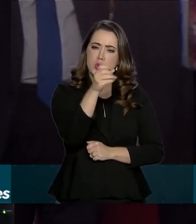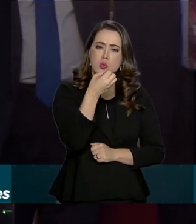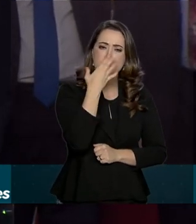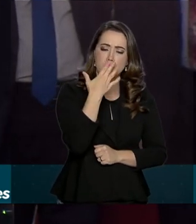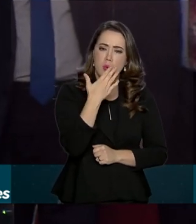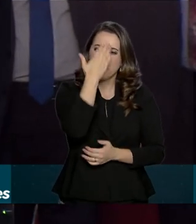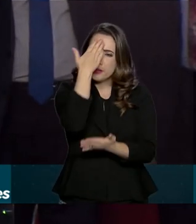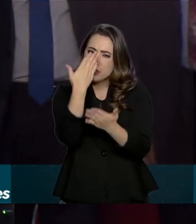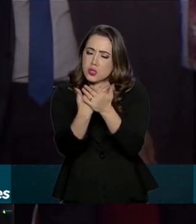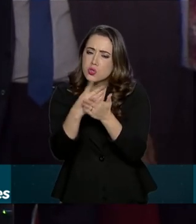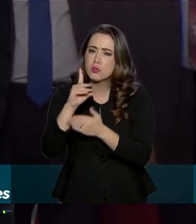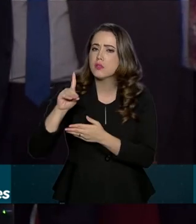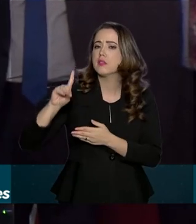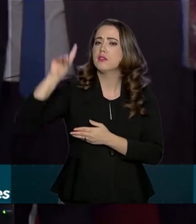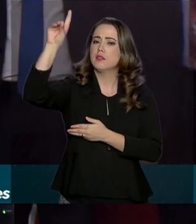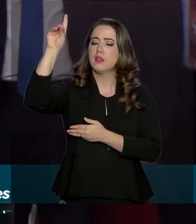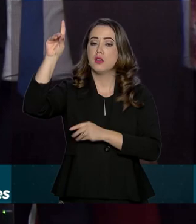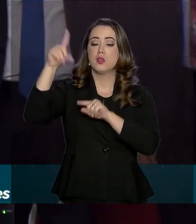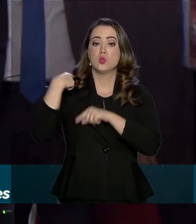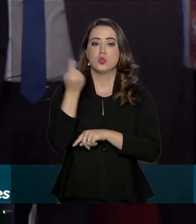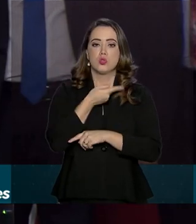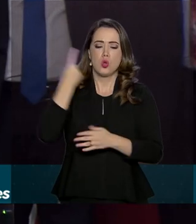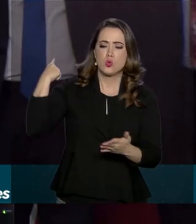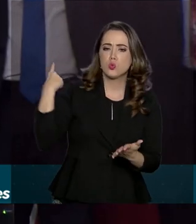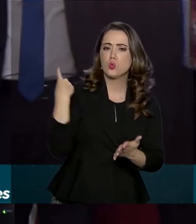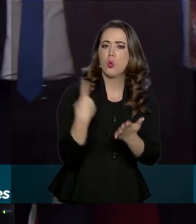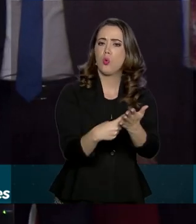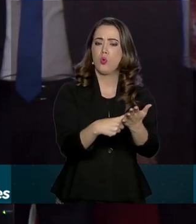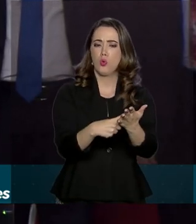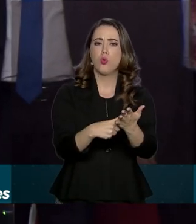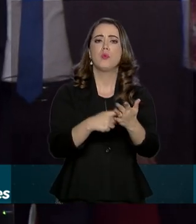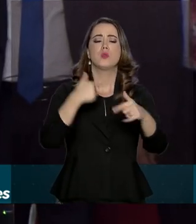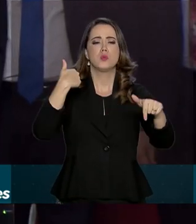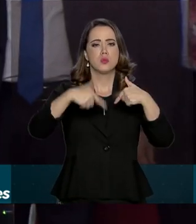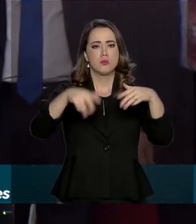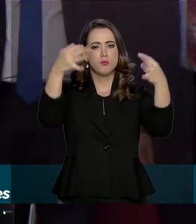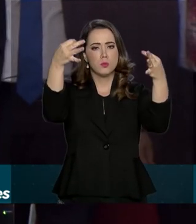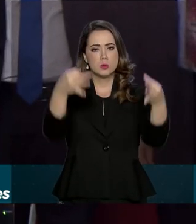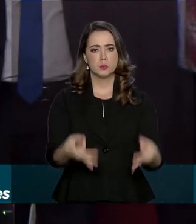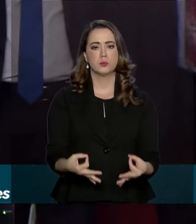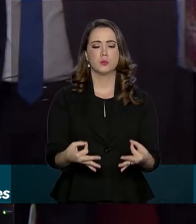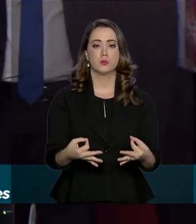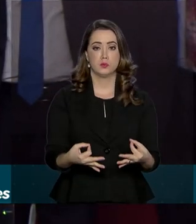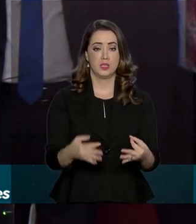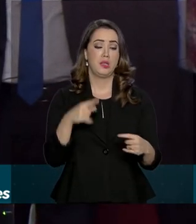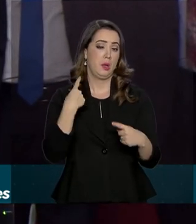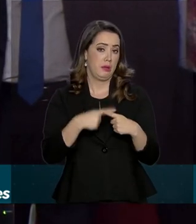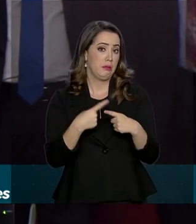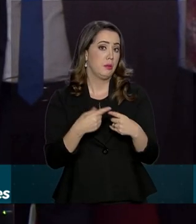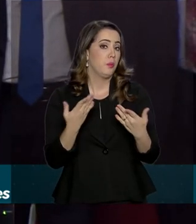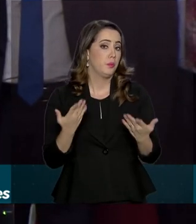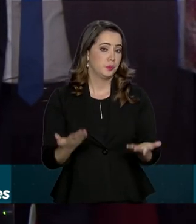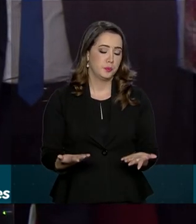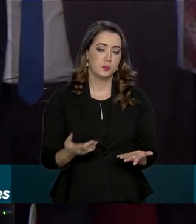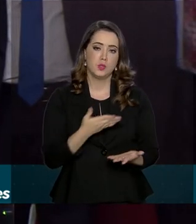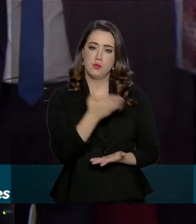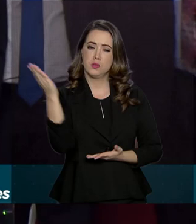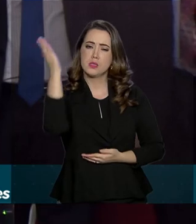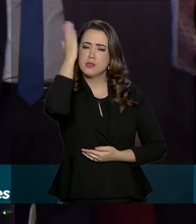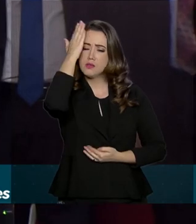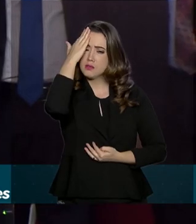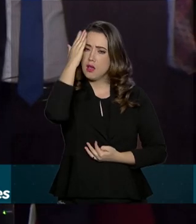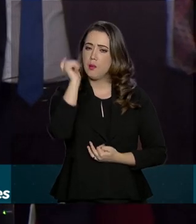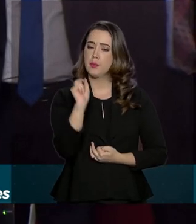tementes a Deus, nós cumpriremos essa missão. Até porque, vocês